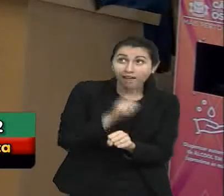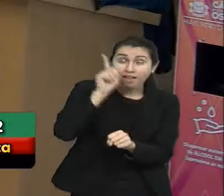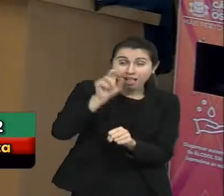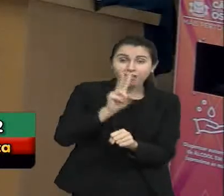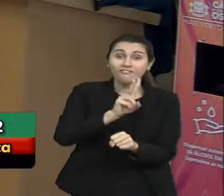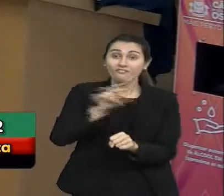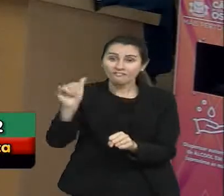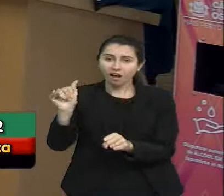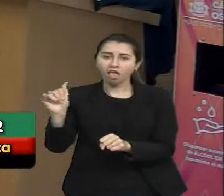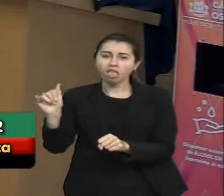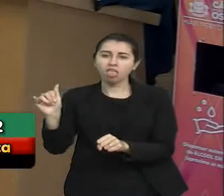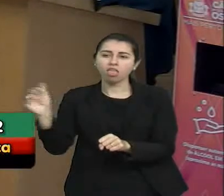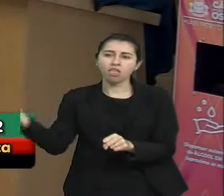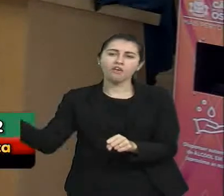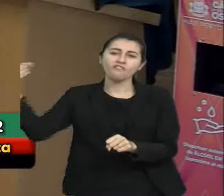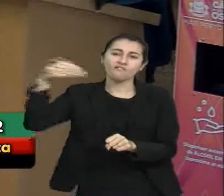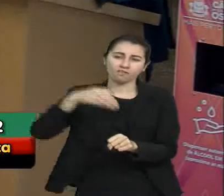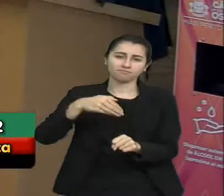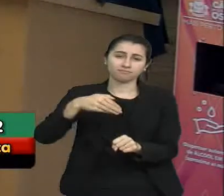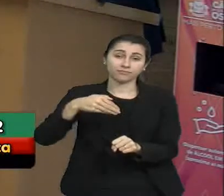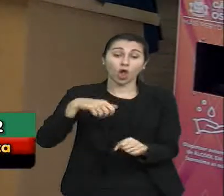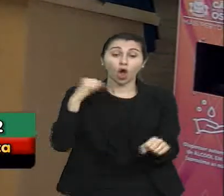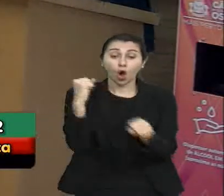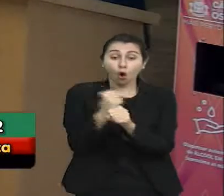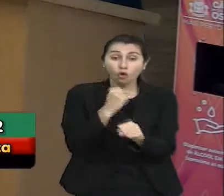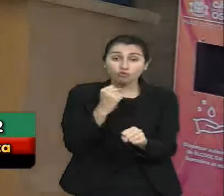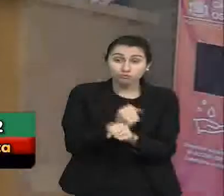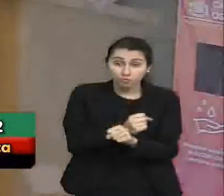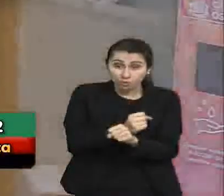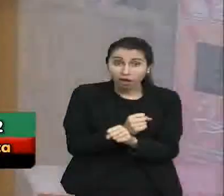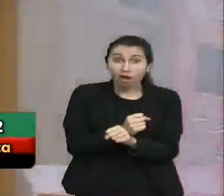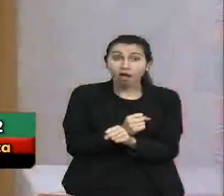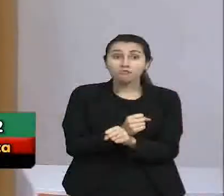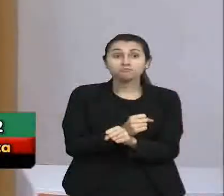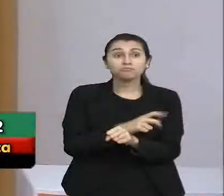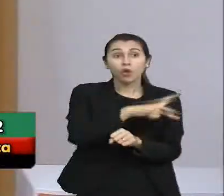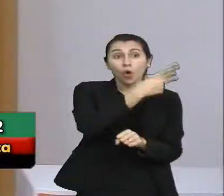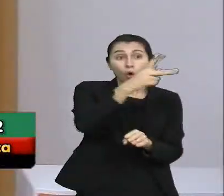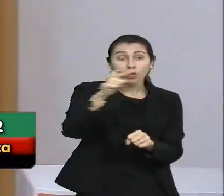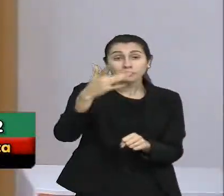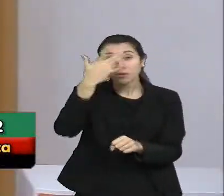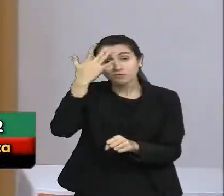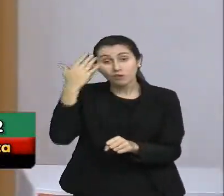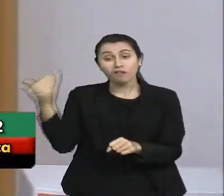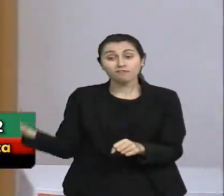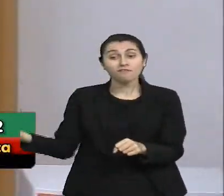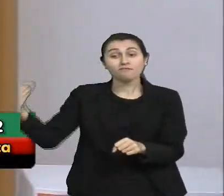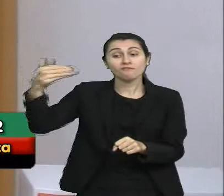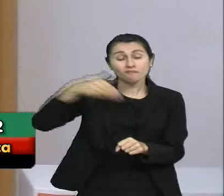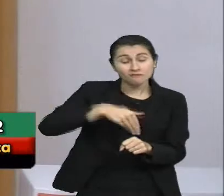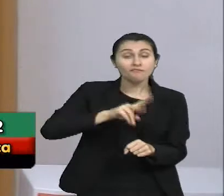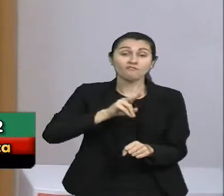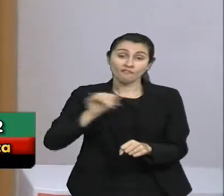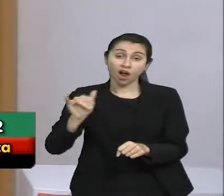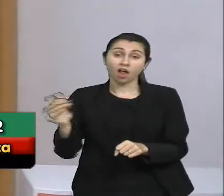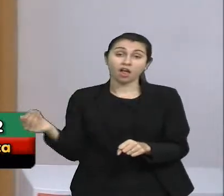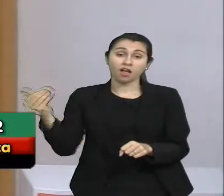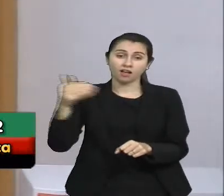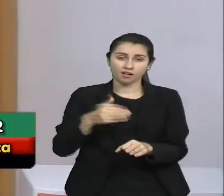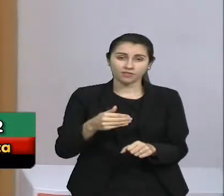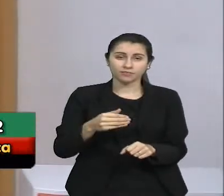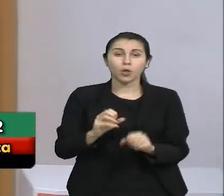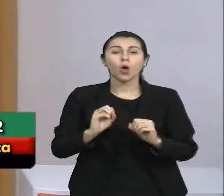Construa que eles virão. Isso nos traz a seguinte questão: plante uma